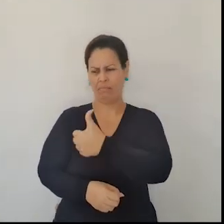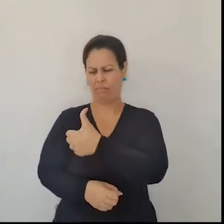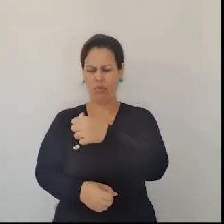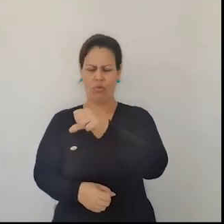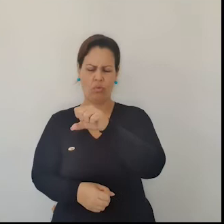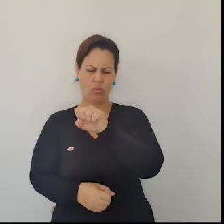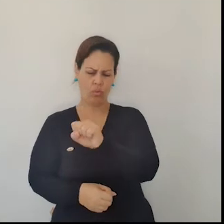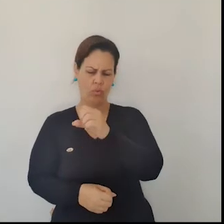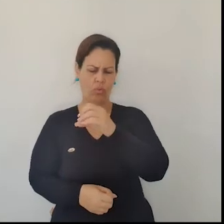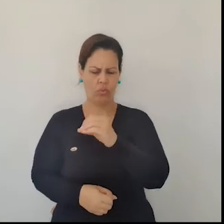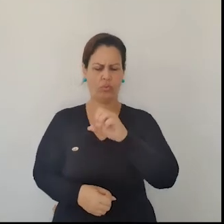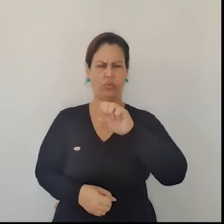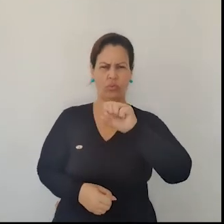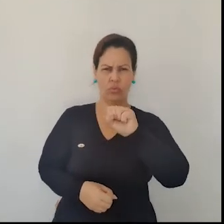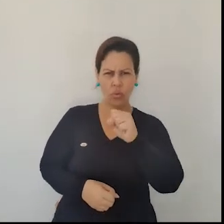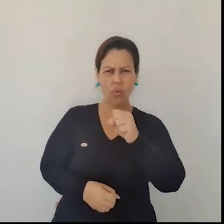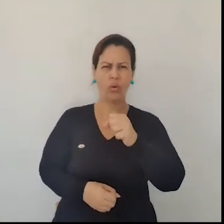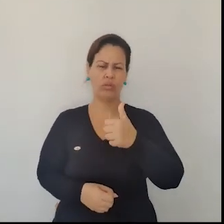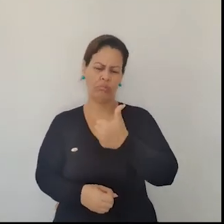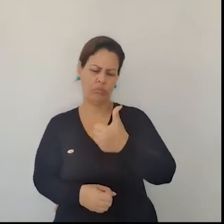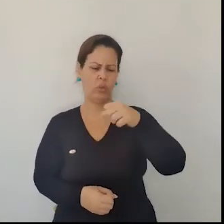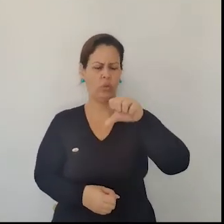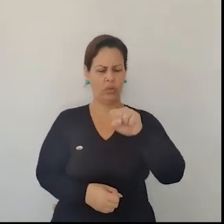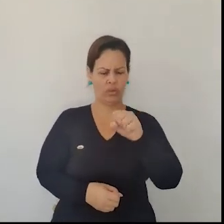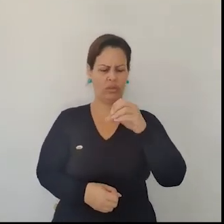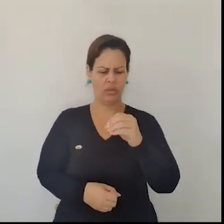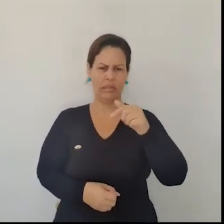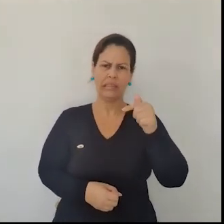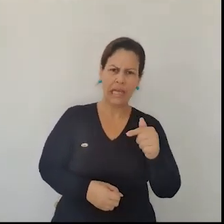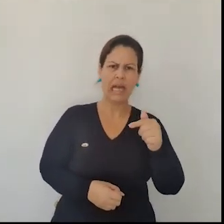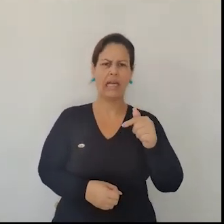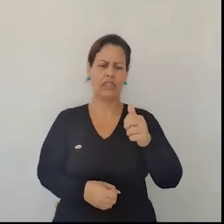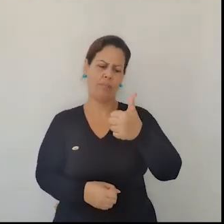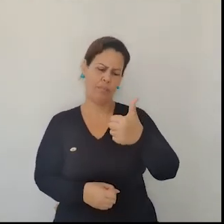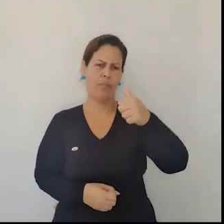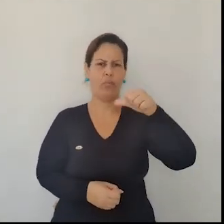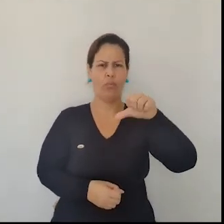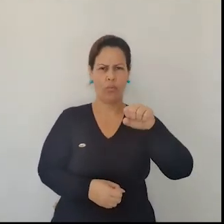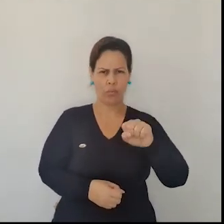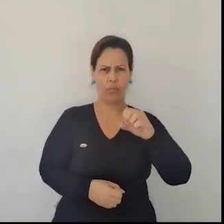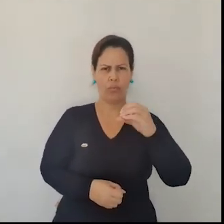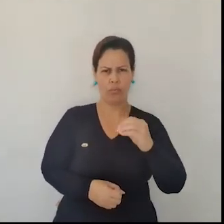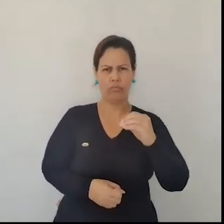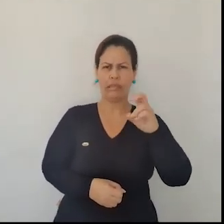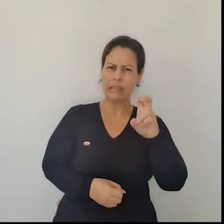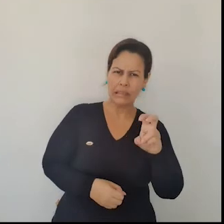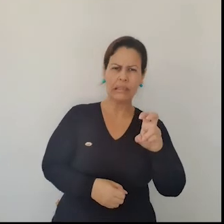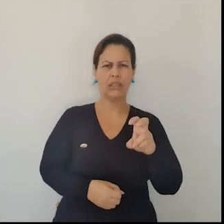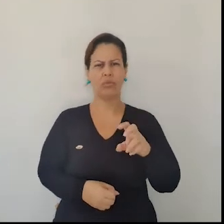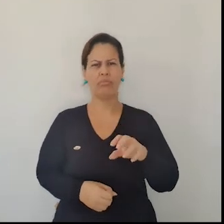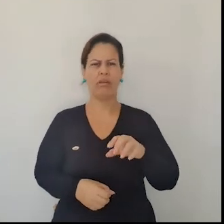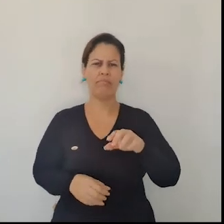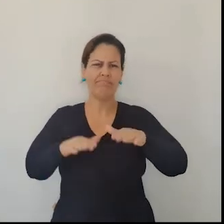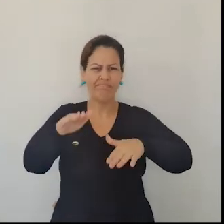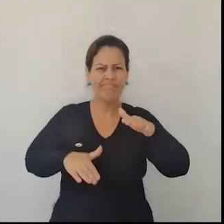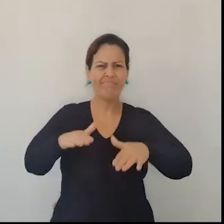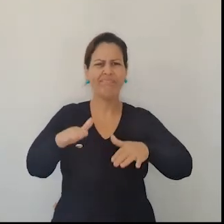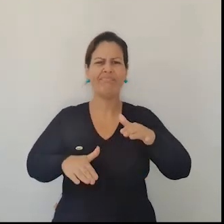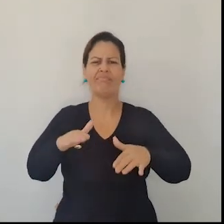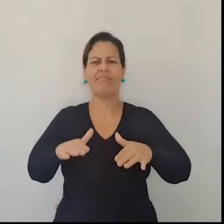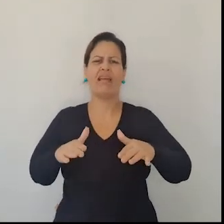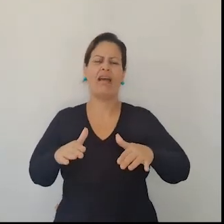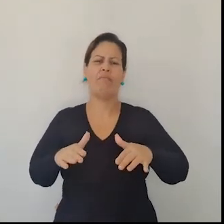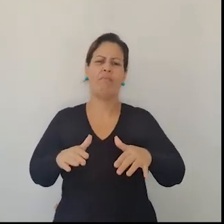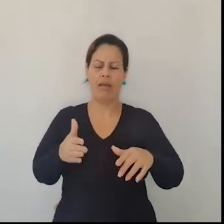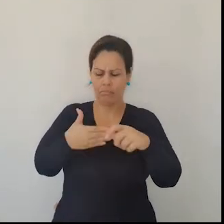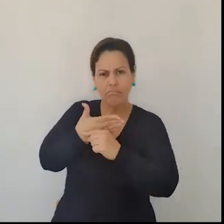traz como 1807, 1805, mas não há um consenso exato.